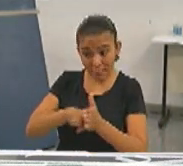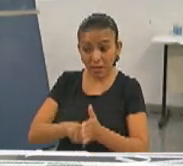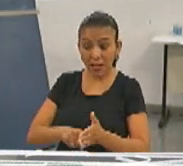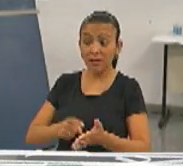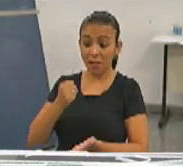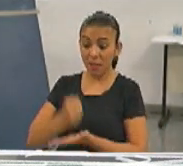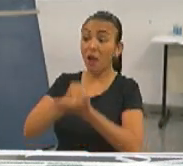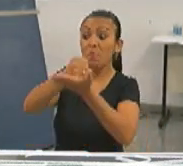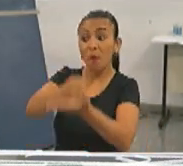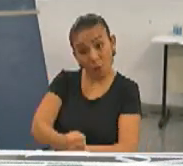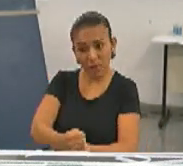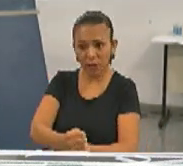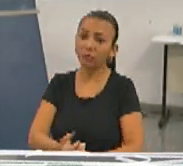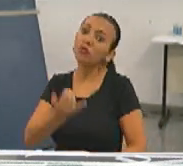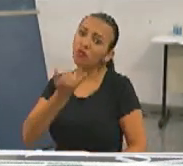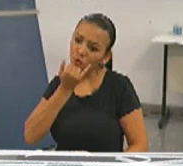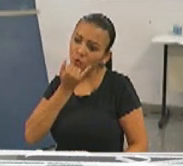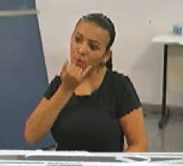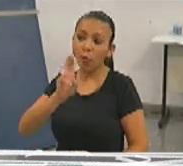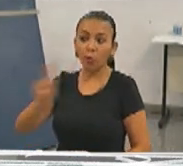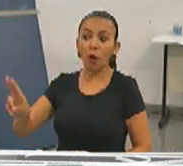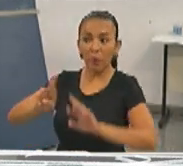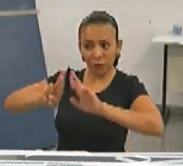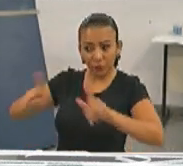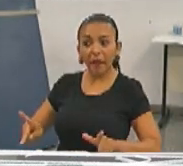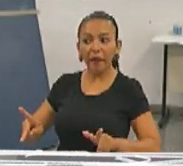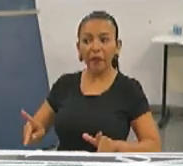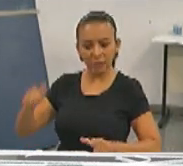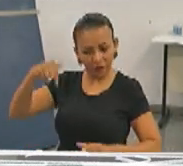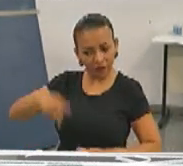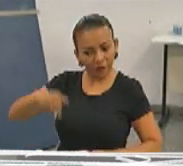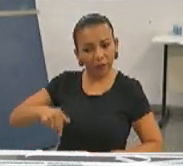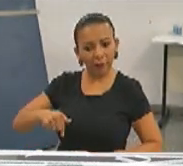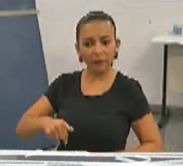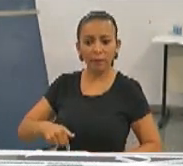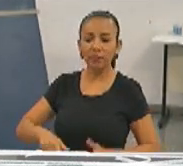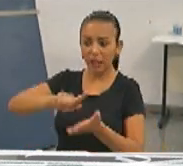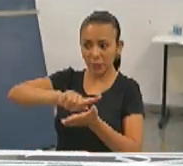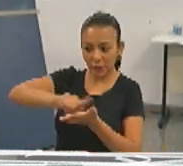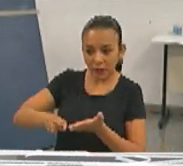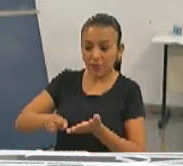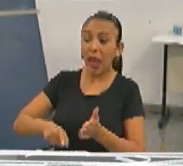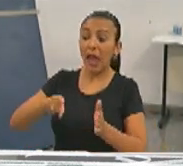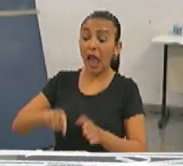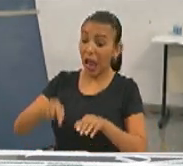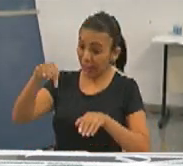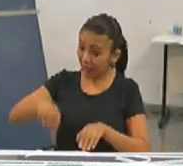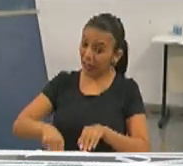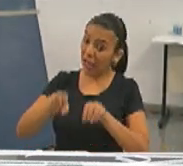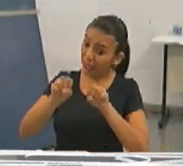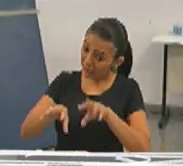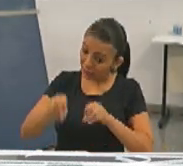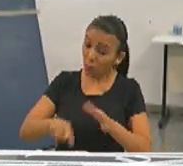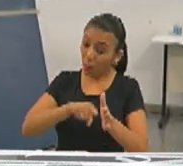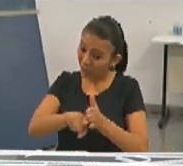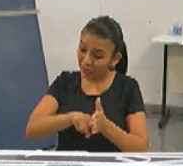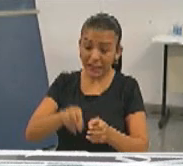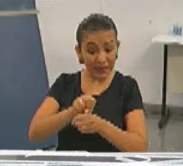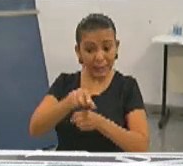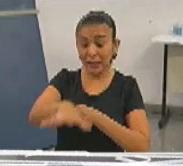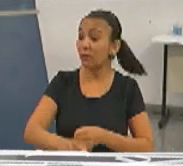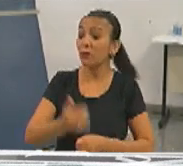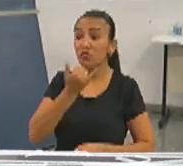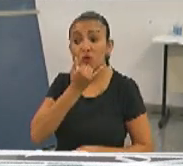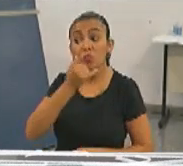EBSER mude o nome da gerência de ensino e pesquisa para a gerência de ensino e pesquisa e extensão, eu vou